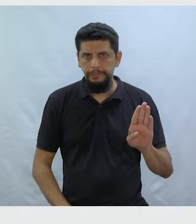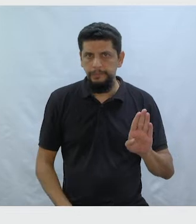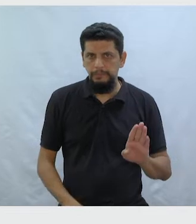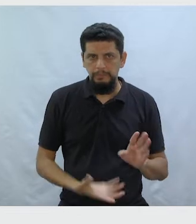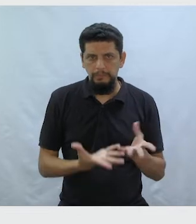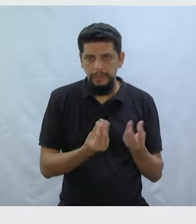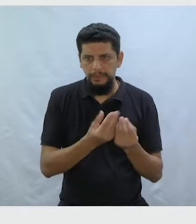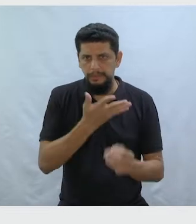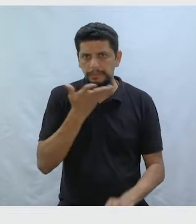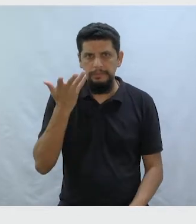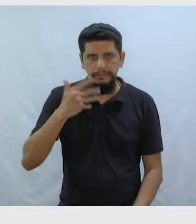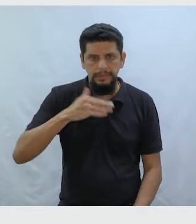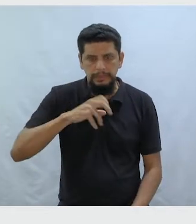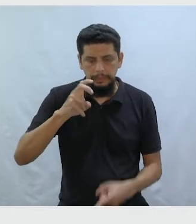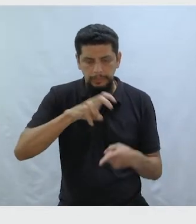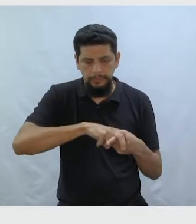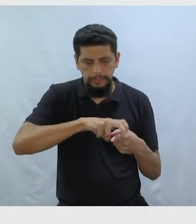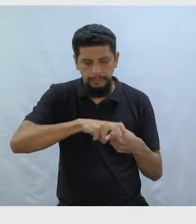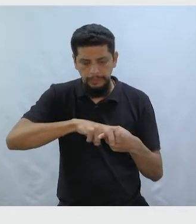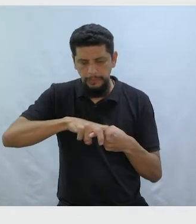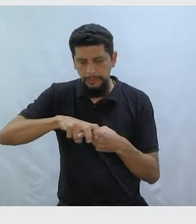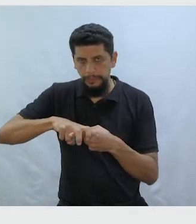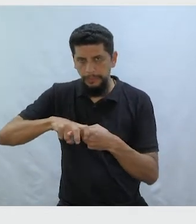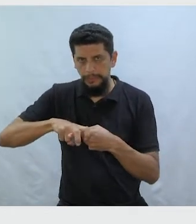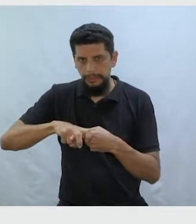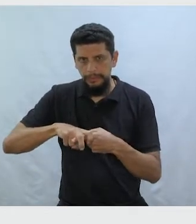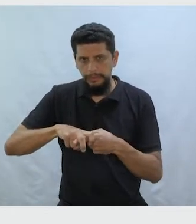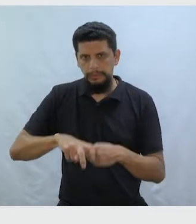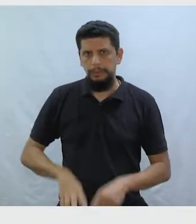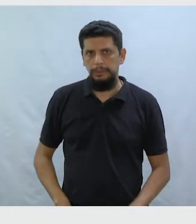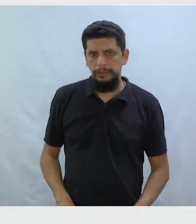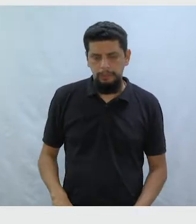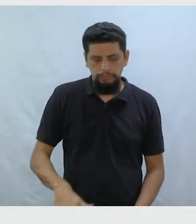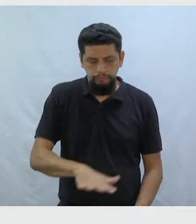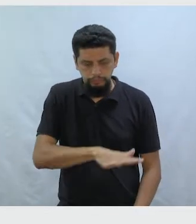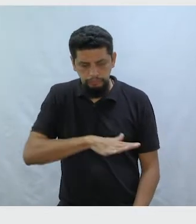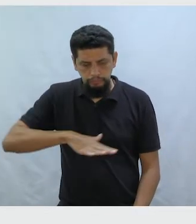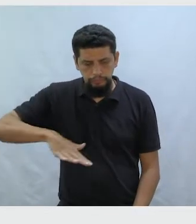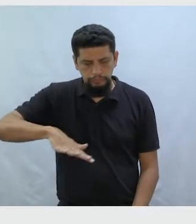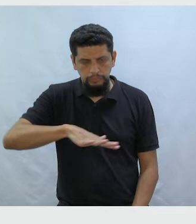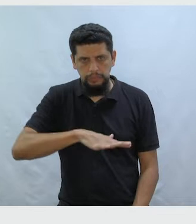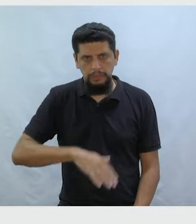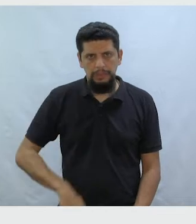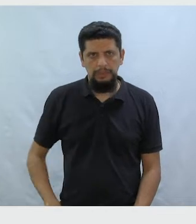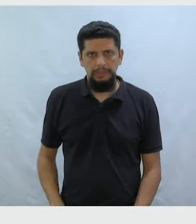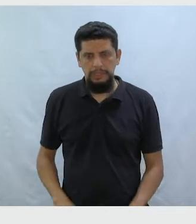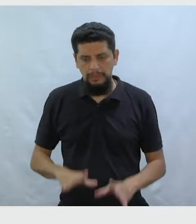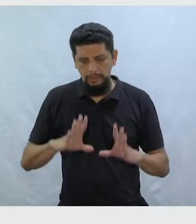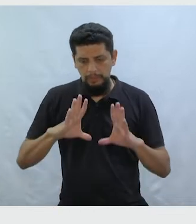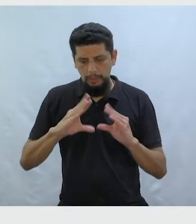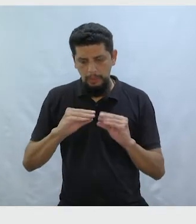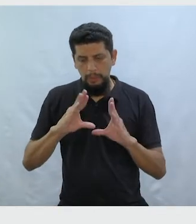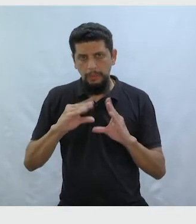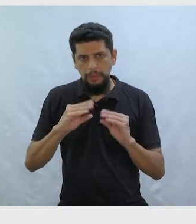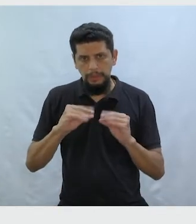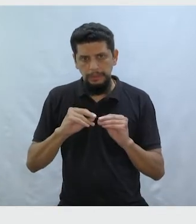uma porção de crianças estavam sentadas às mesas deitadas nos tapetes recostados